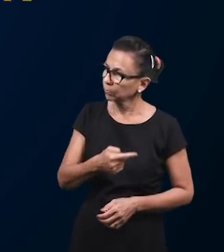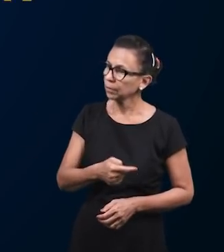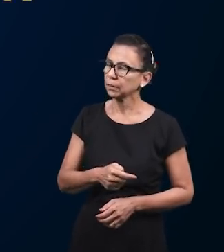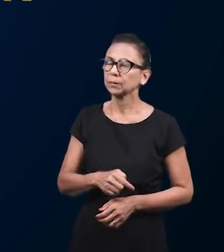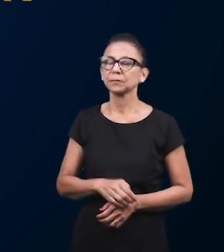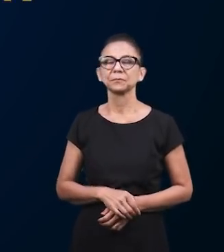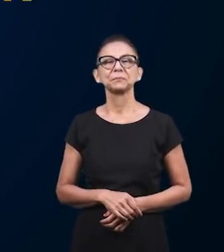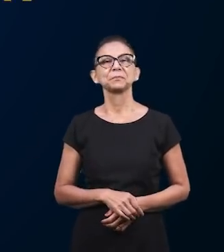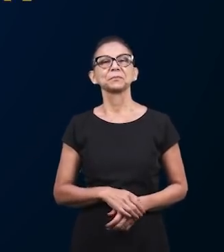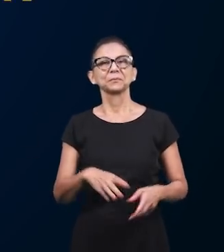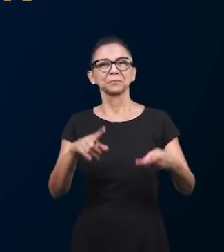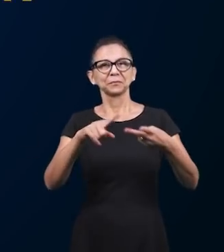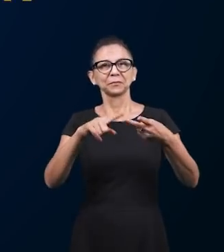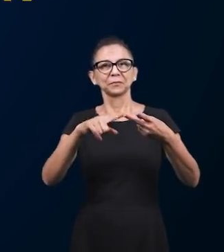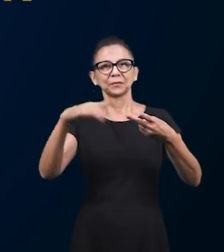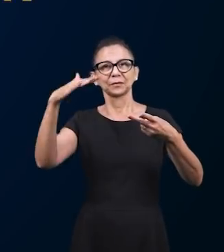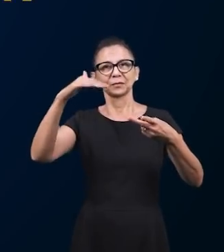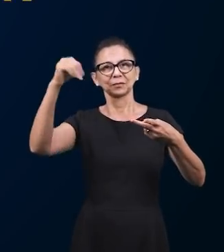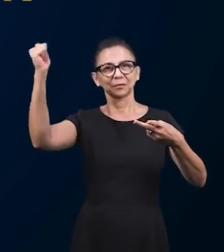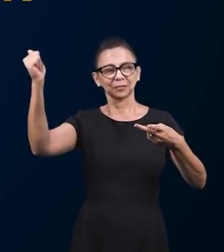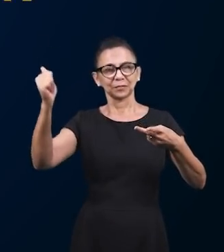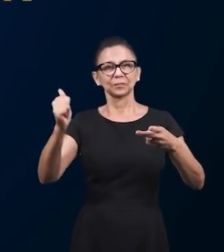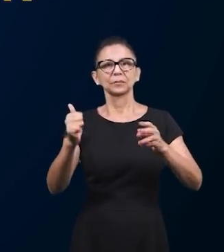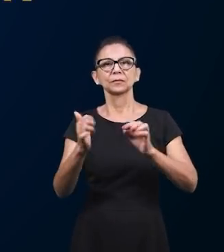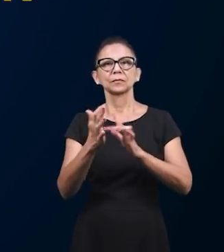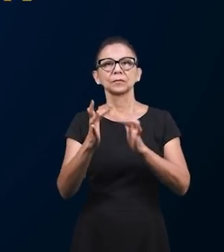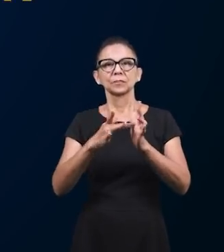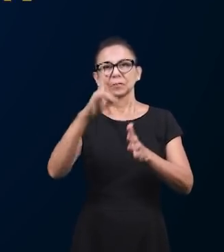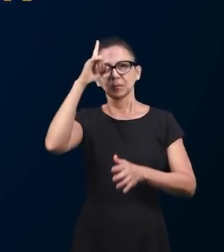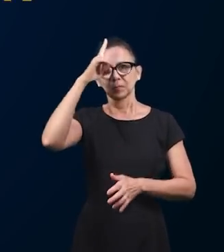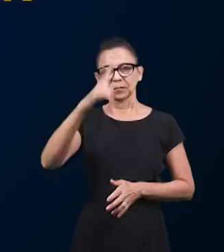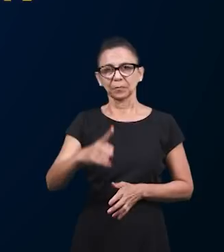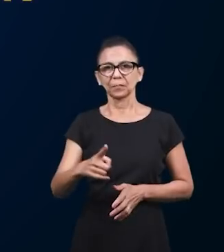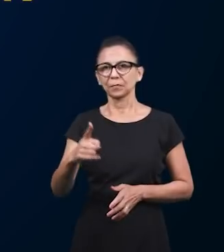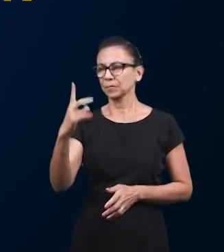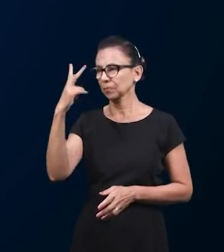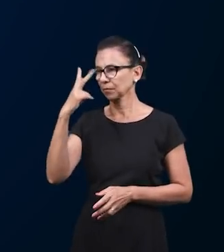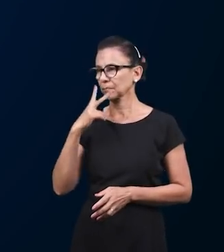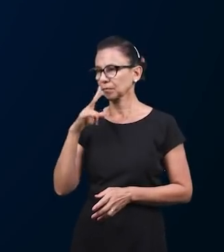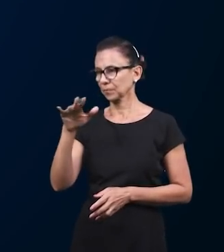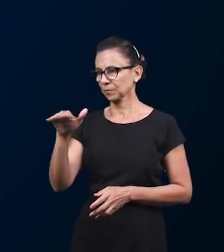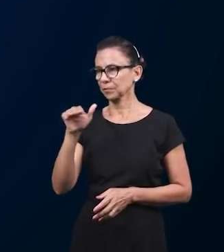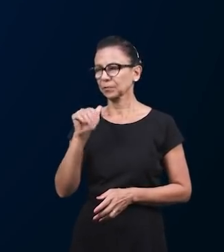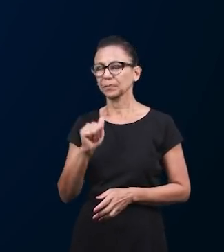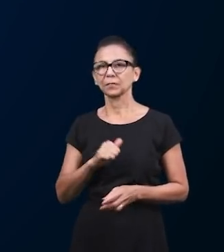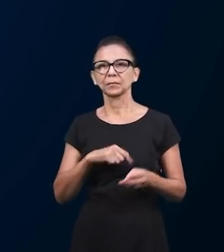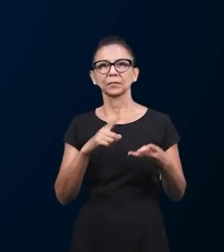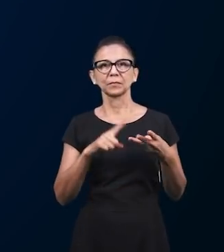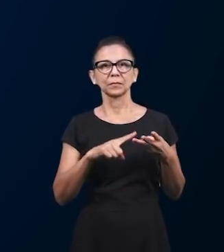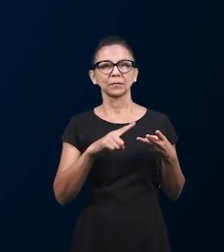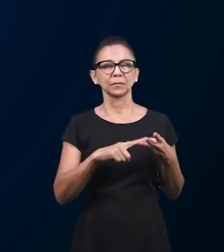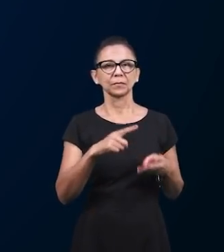o chamado, quando Jesus ele manda chamar aquele cego. 52.